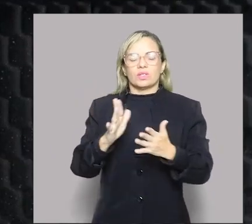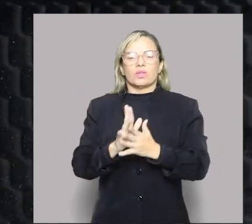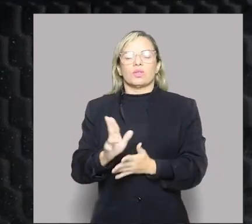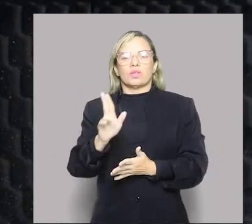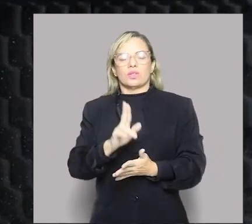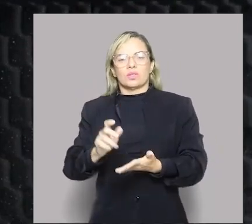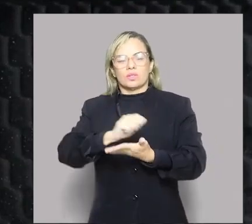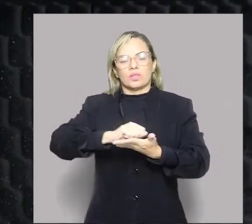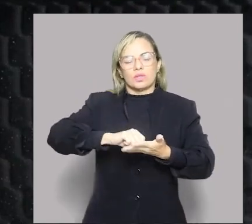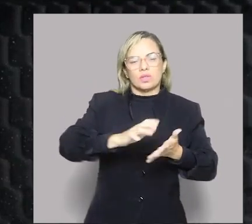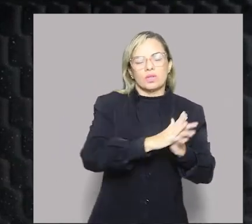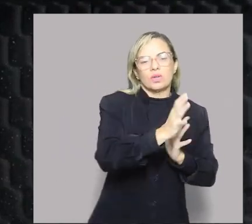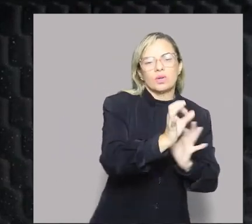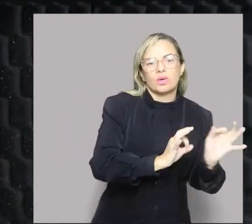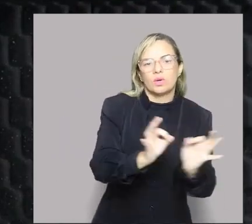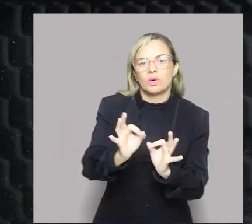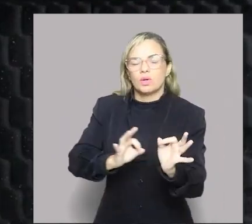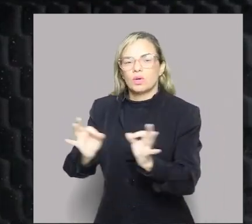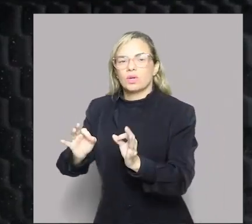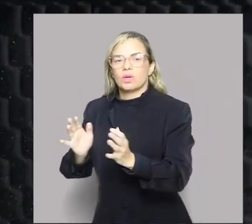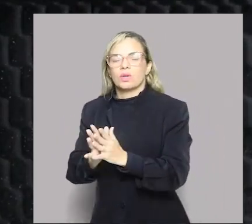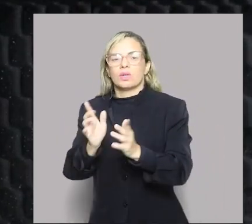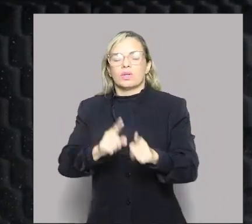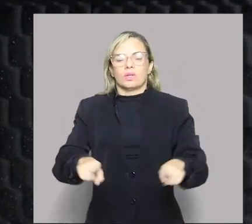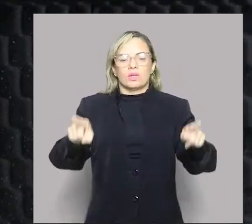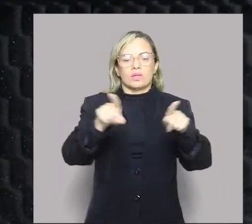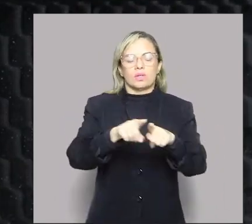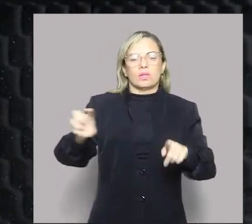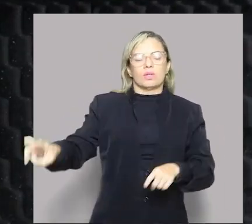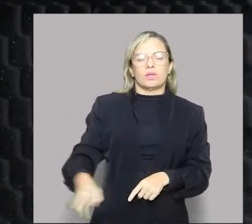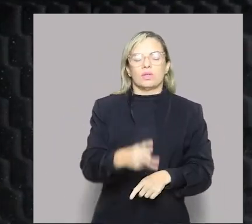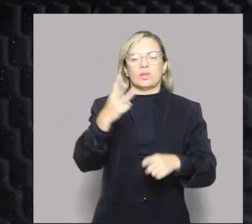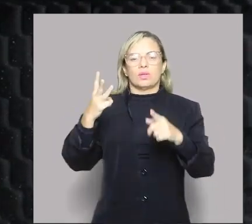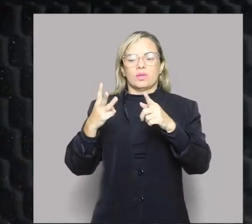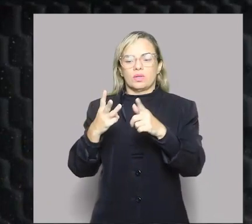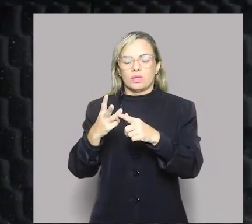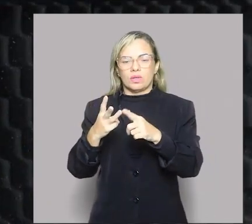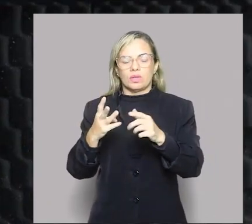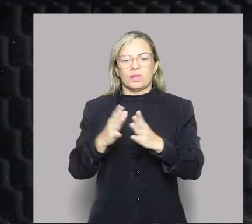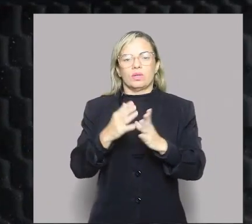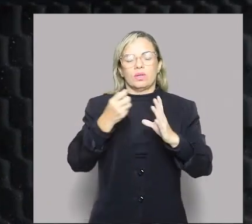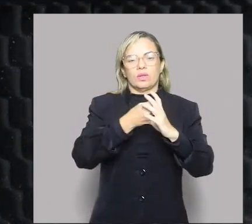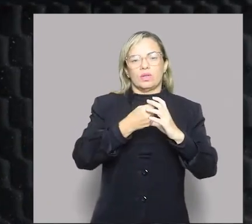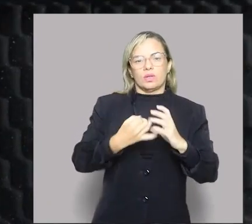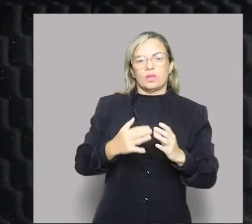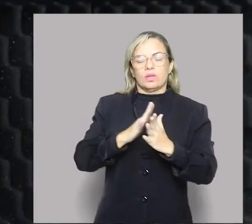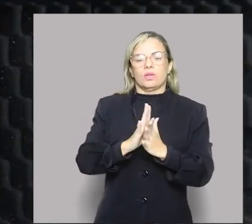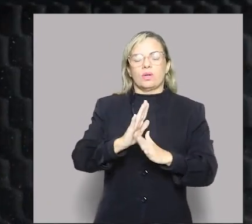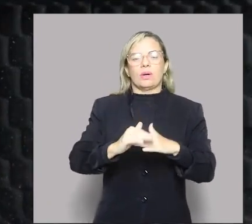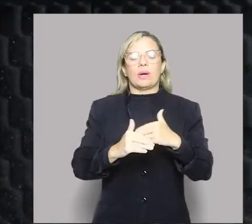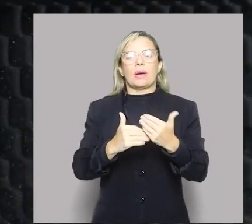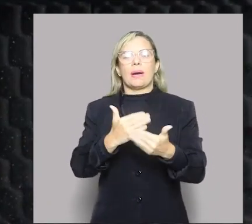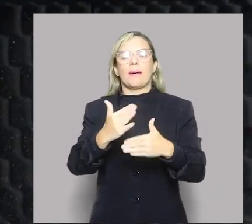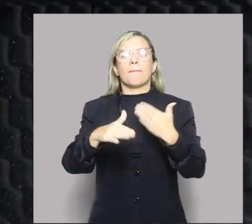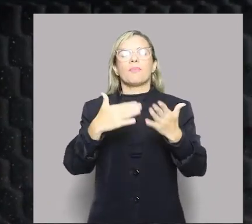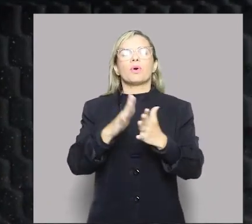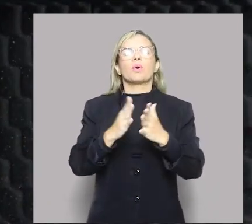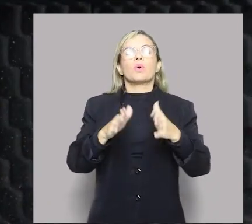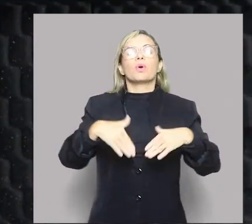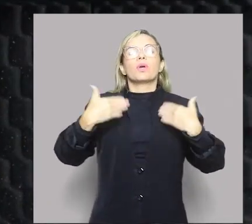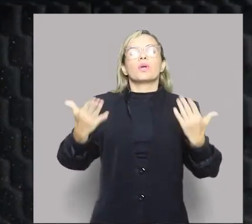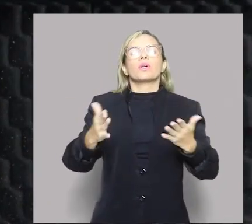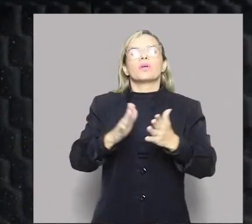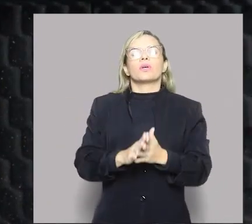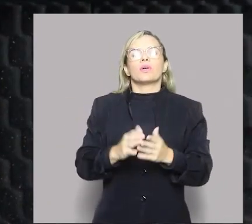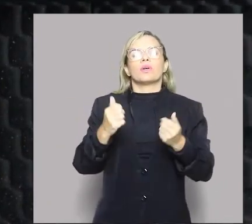além da organização, a gente também tem o terceiro aspecto, que é o aspecto da progressão. O que garante a